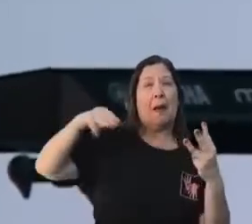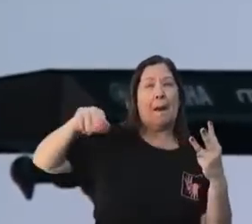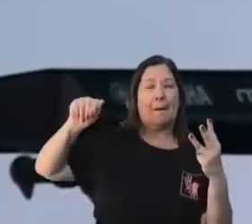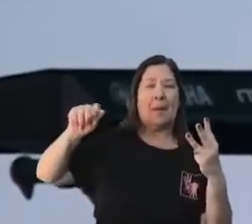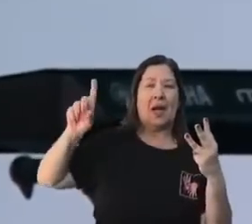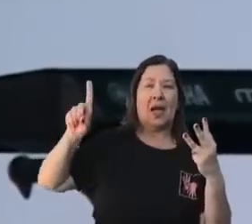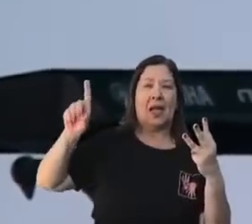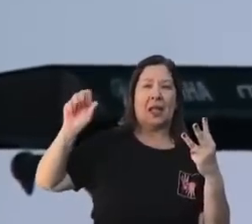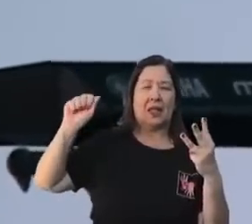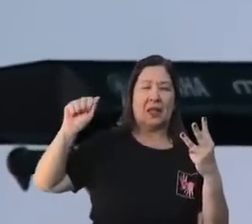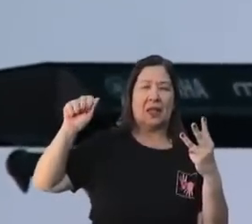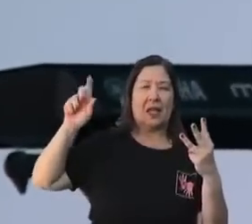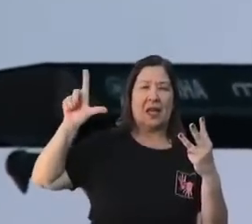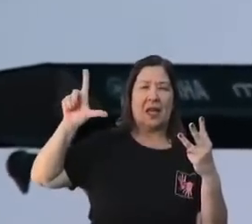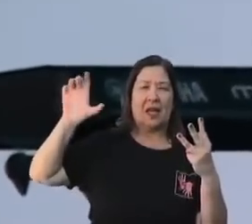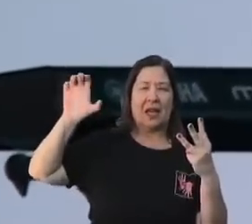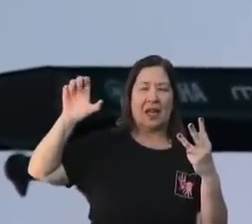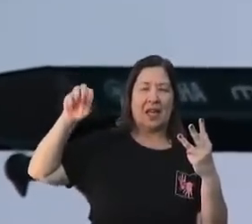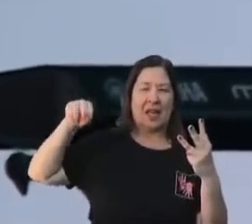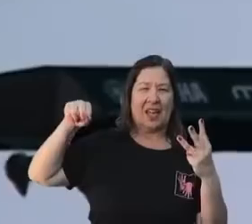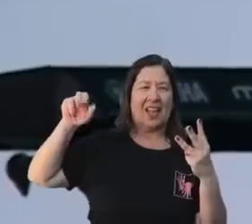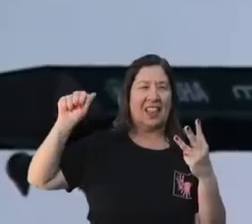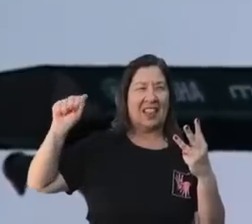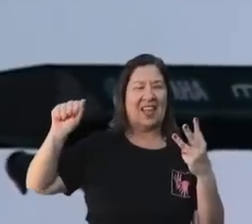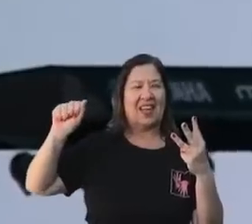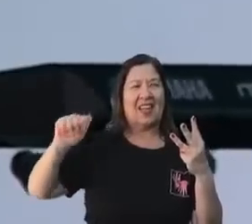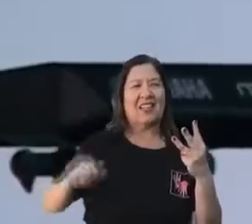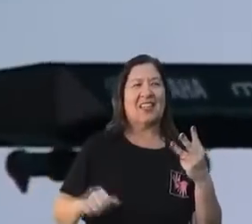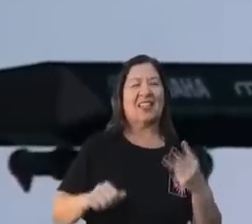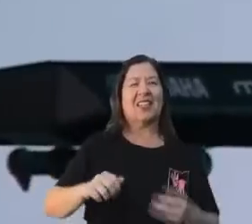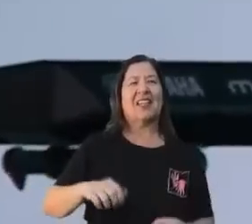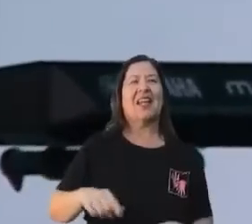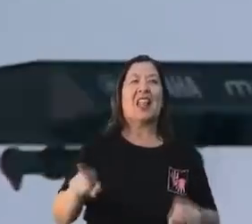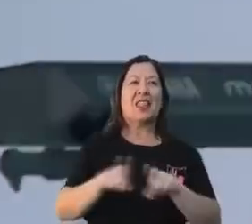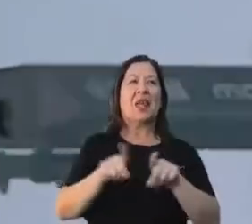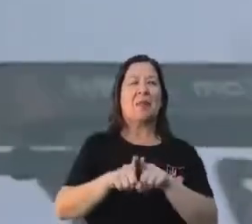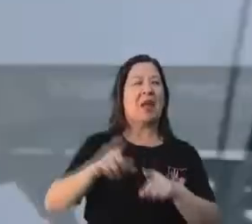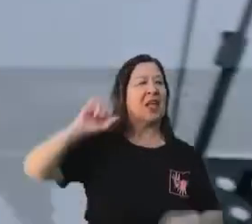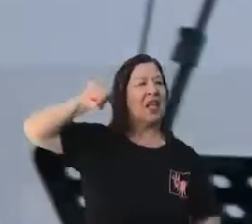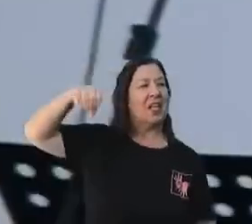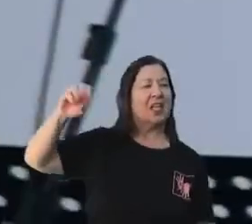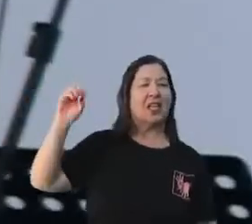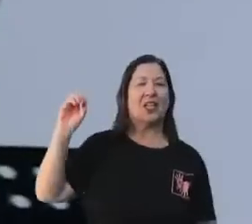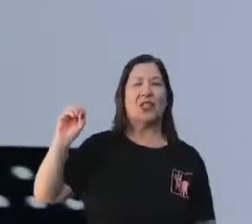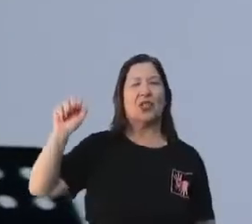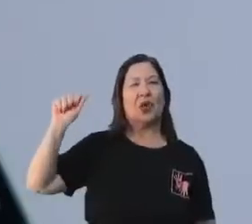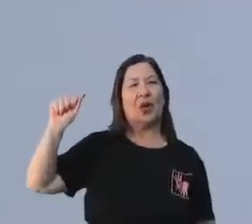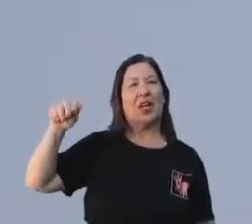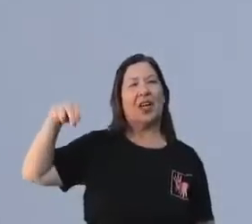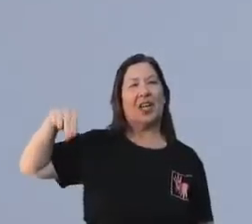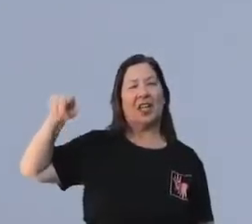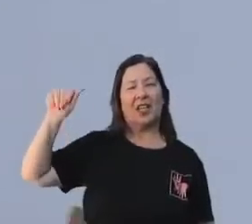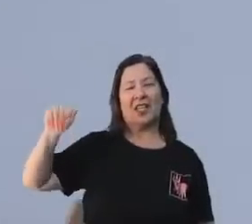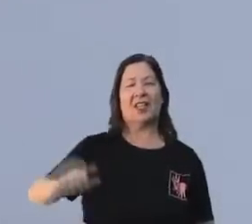outras, iam atrás, passando pix, fazendo transferência, bancando o ministério de Jesus Cristo.